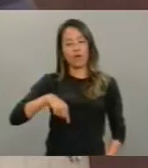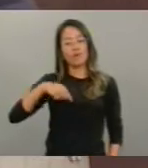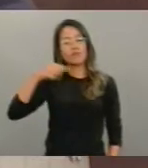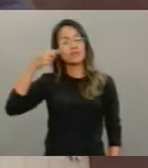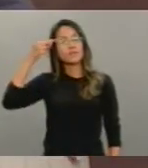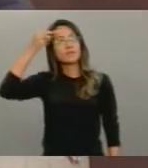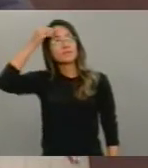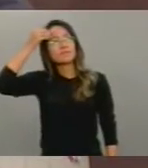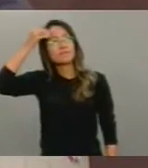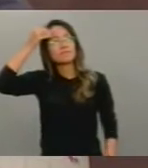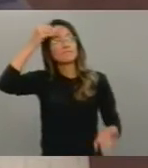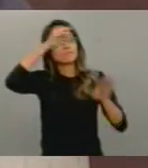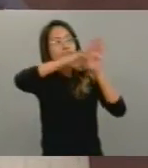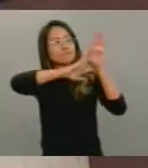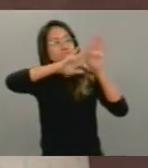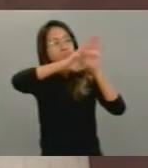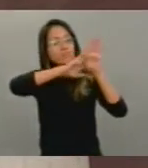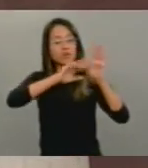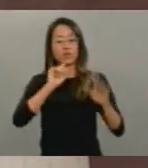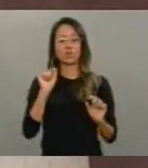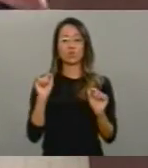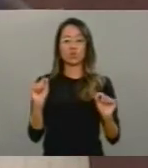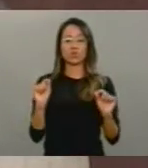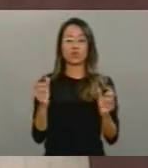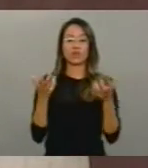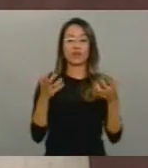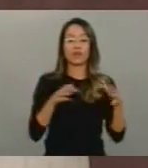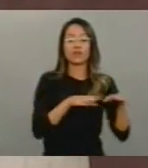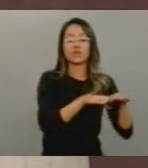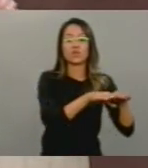que nós propugnamos é equidade de